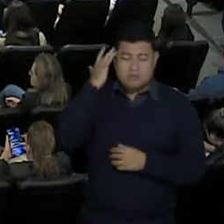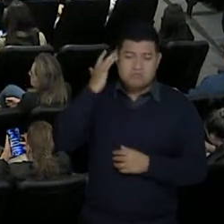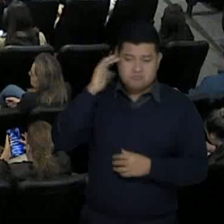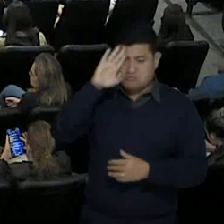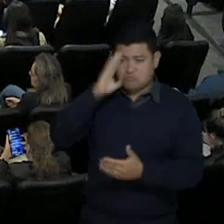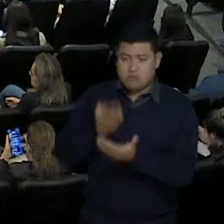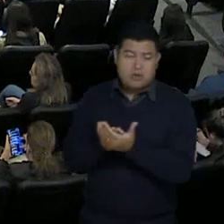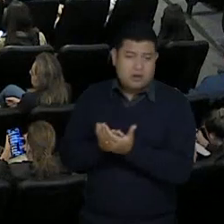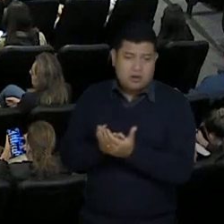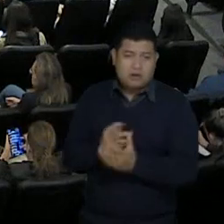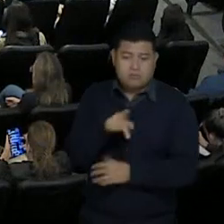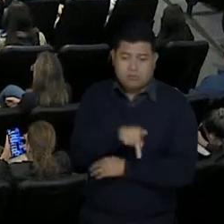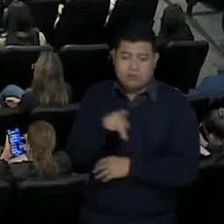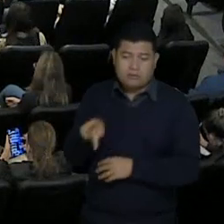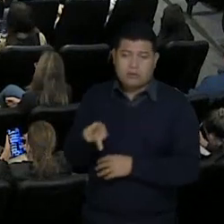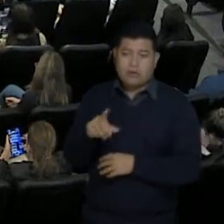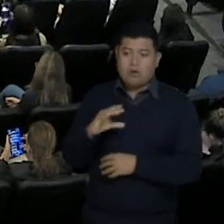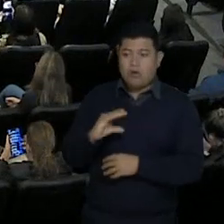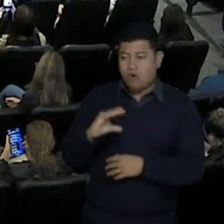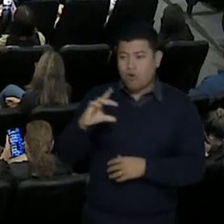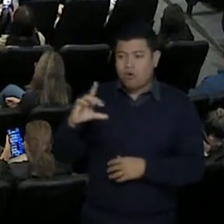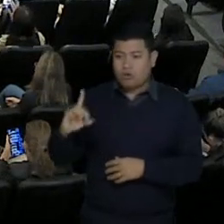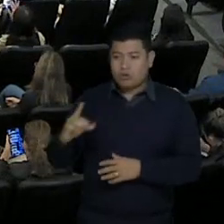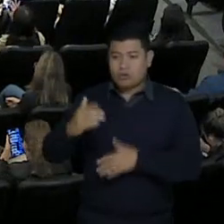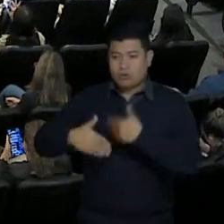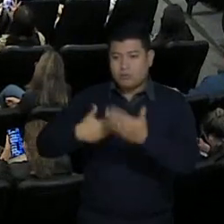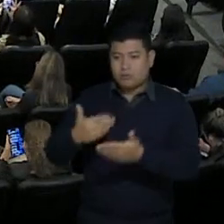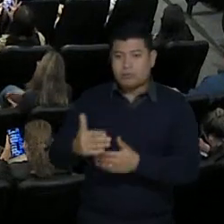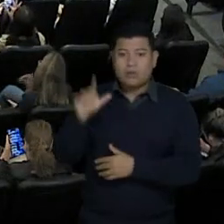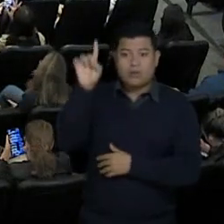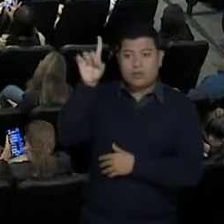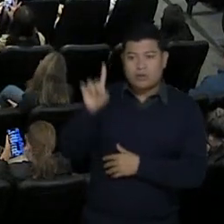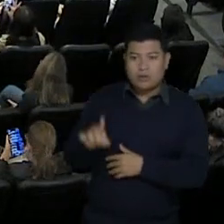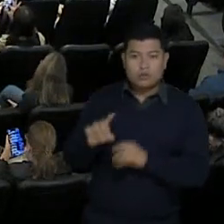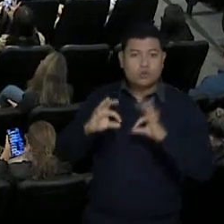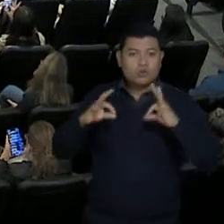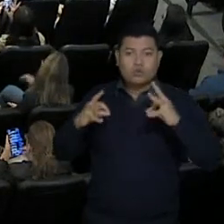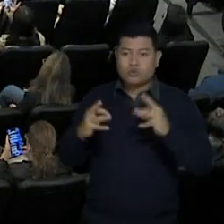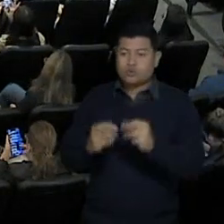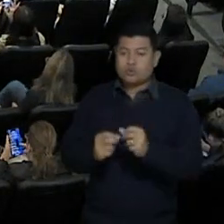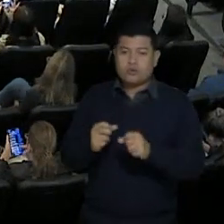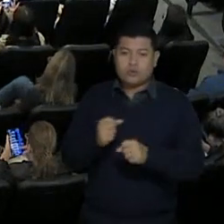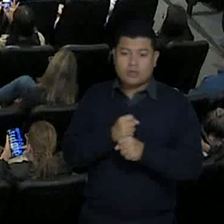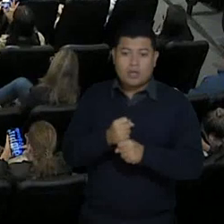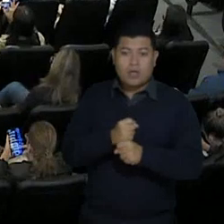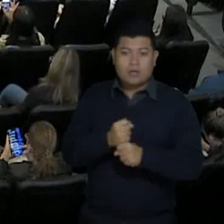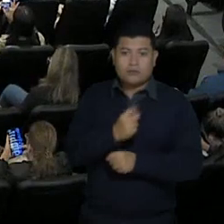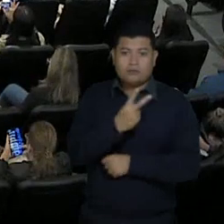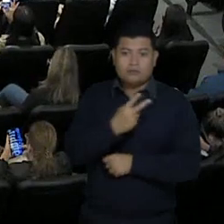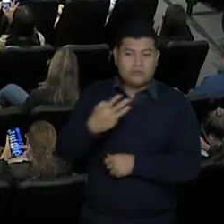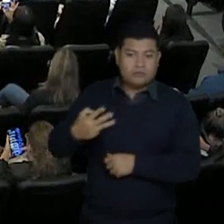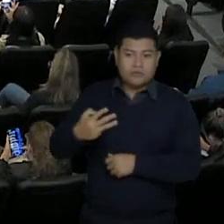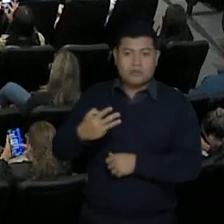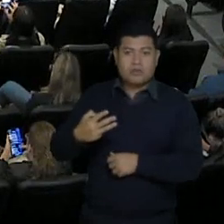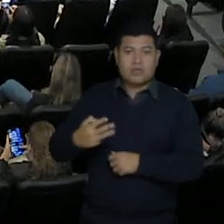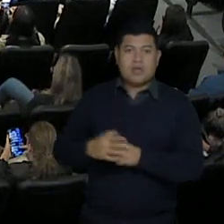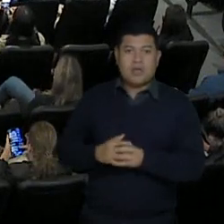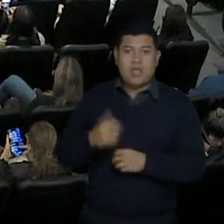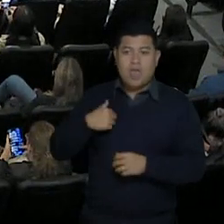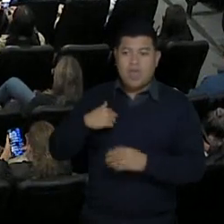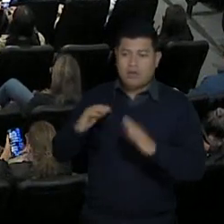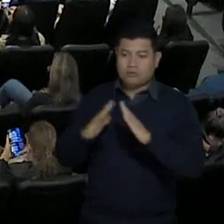coordenadora diret todas as etapas que tem na escola eu passei nos meus 23 anos que eu fiquei só na sala só dentro